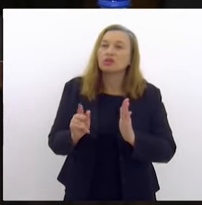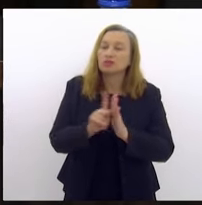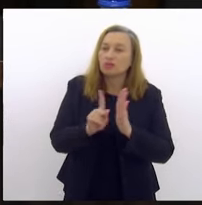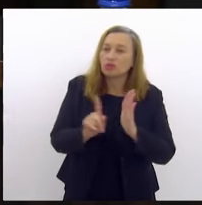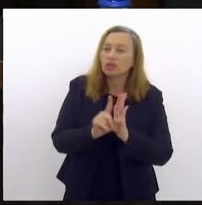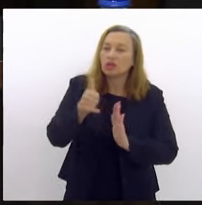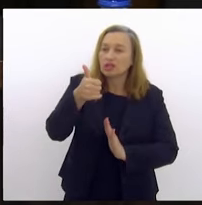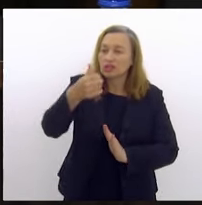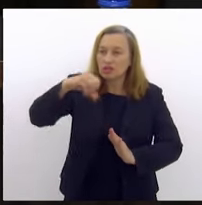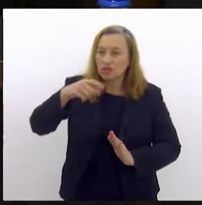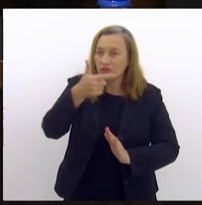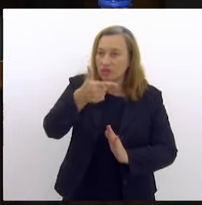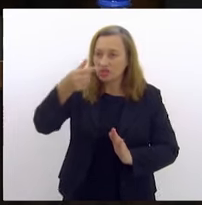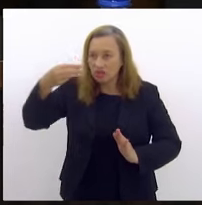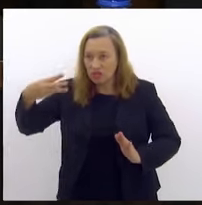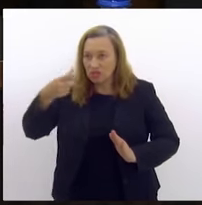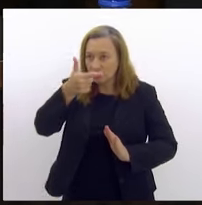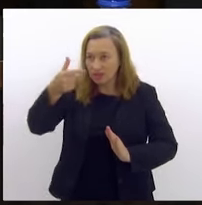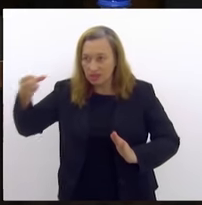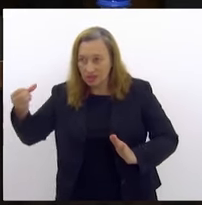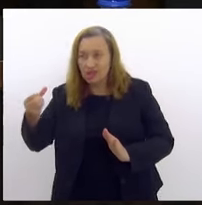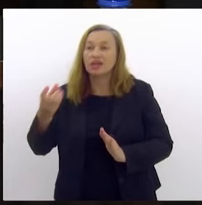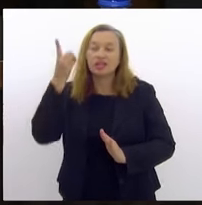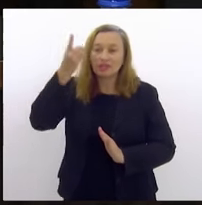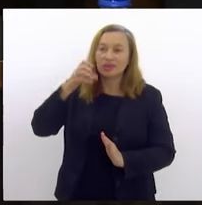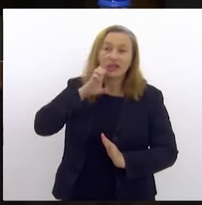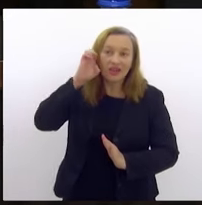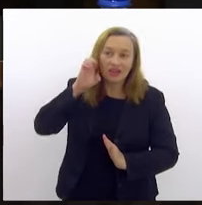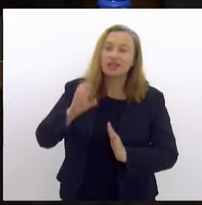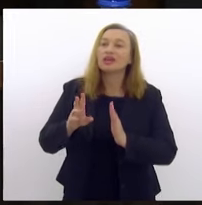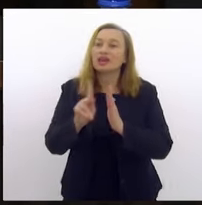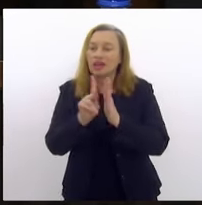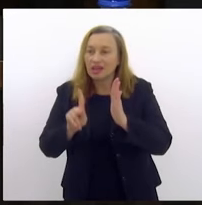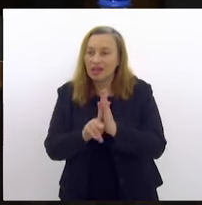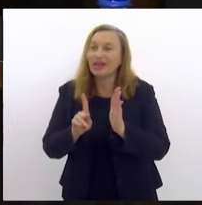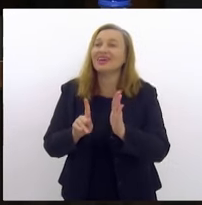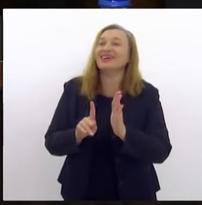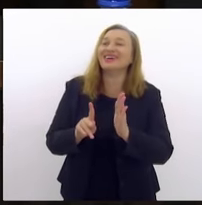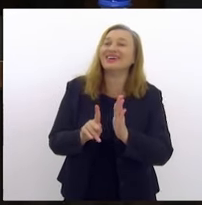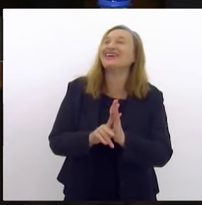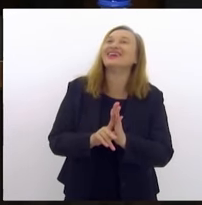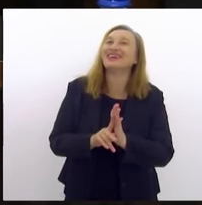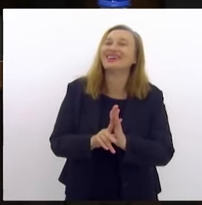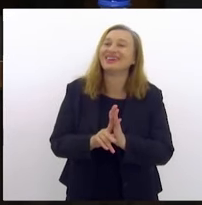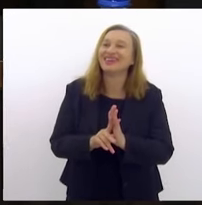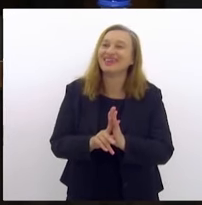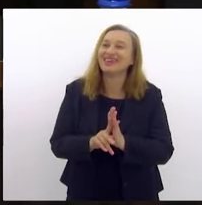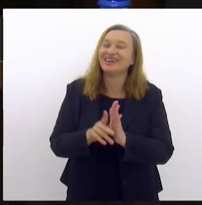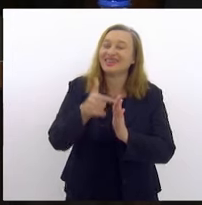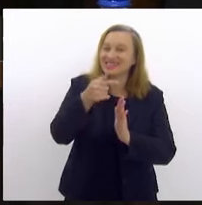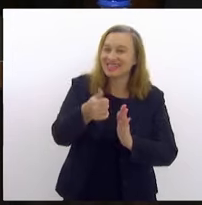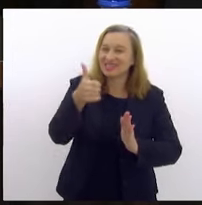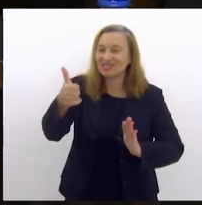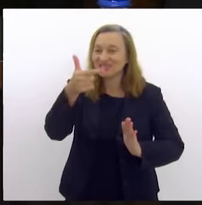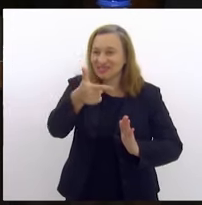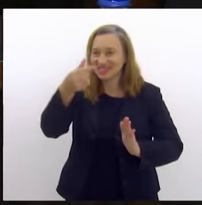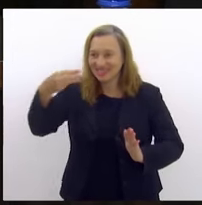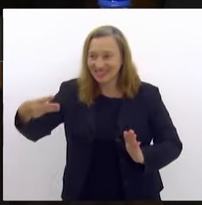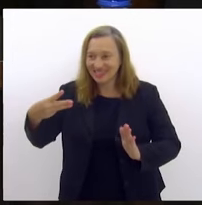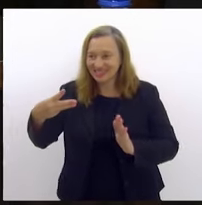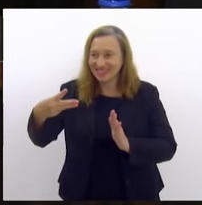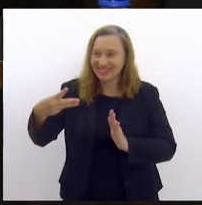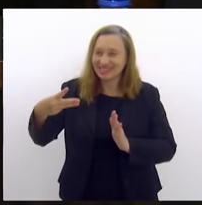projeto 1926 de 23 da deputada Érica Takimoto. Requerimento de inclusão na ordem do dia do projeto de lei 71 de 23